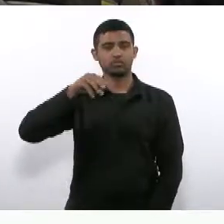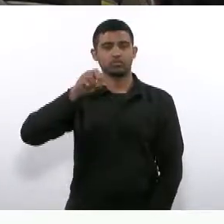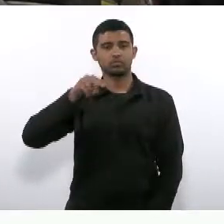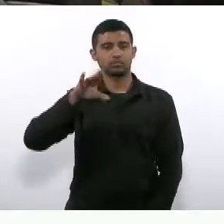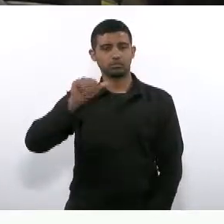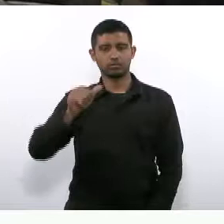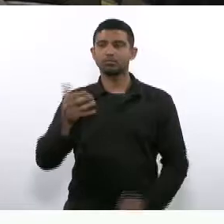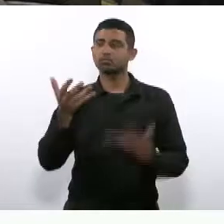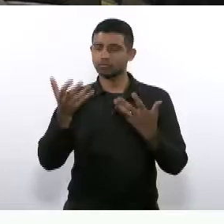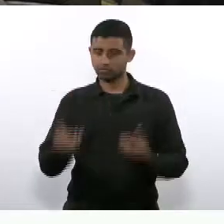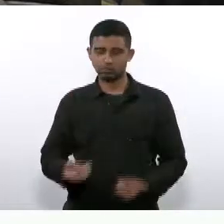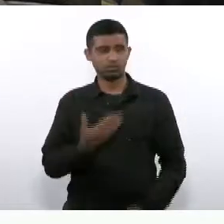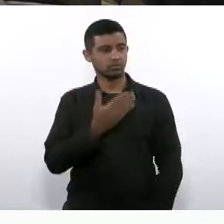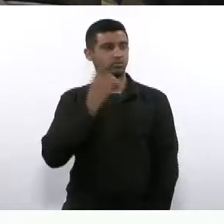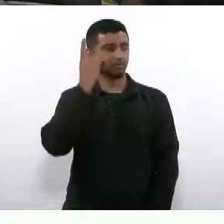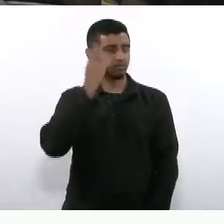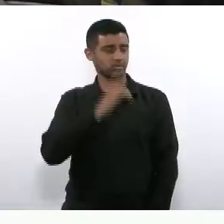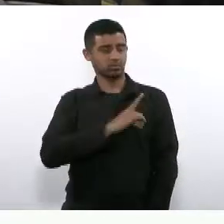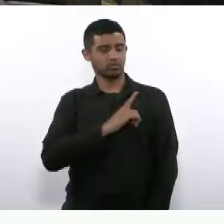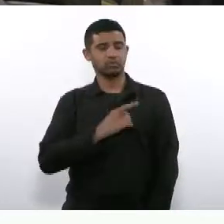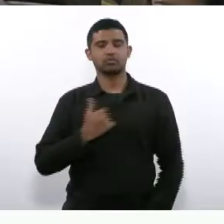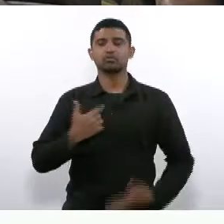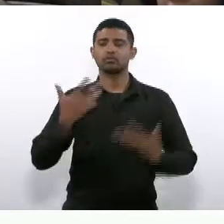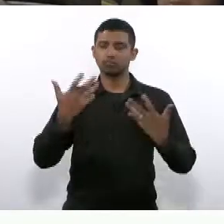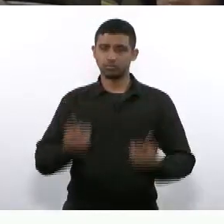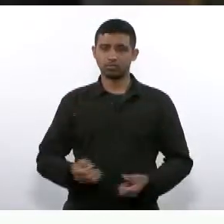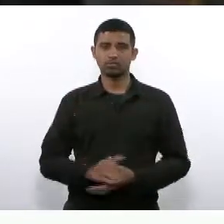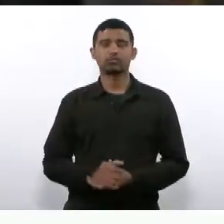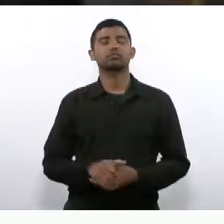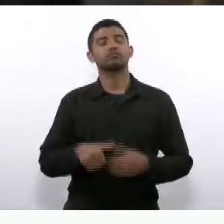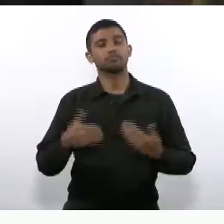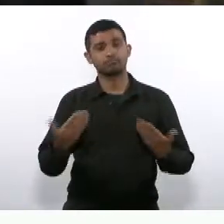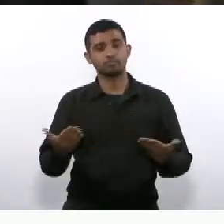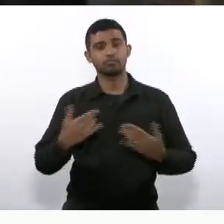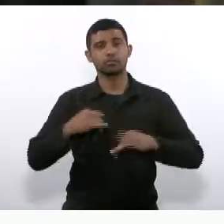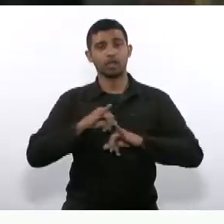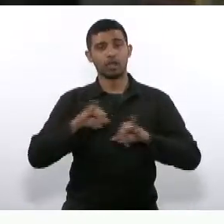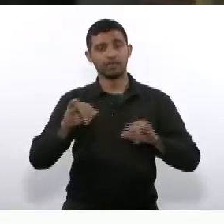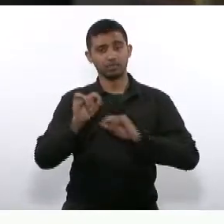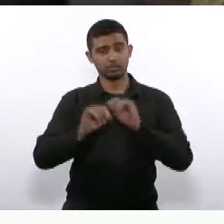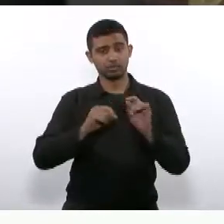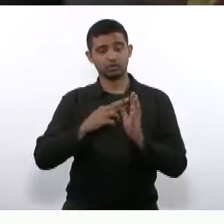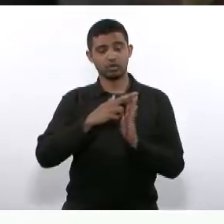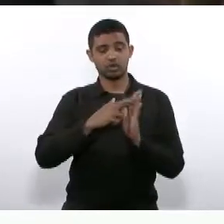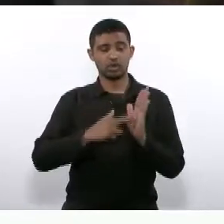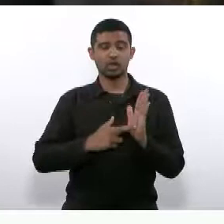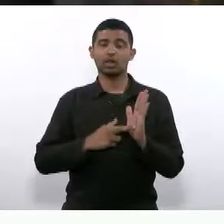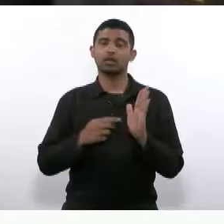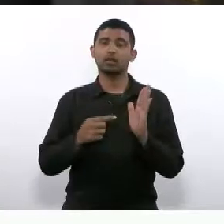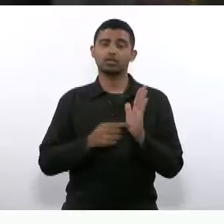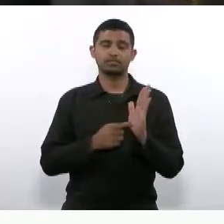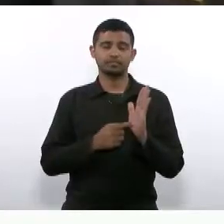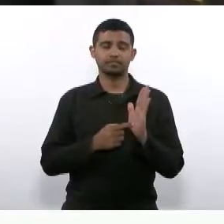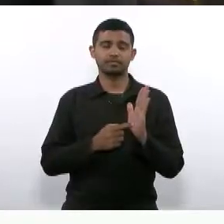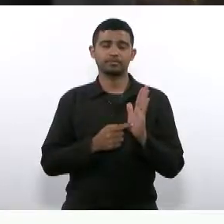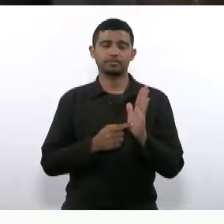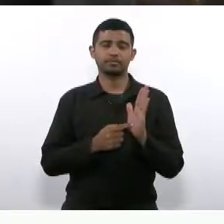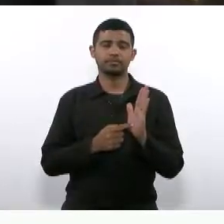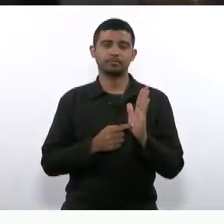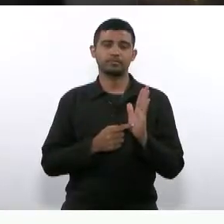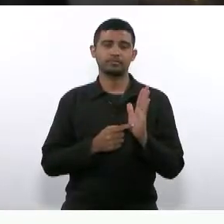Favorável. Deputada Marta, favorável. Então, declaro que o relatório foi